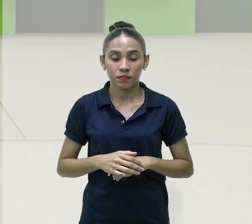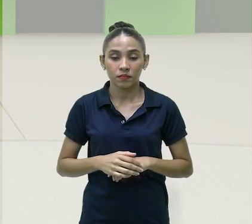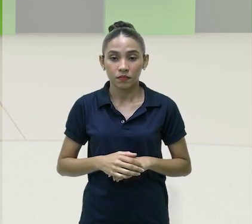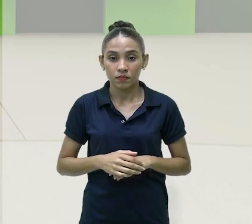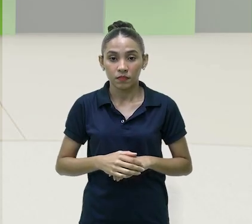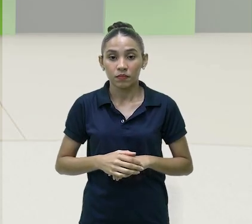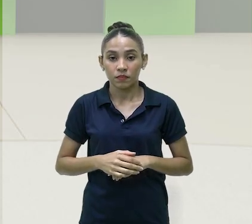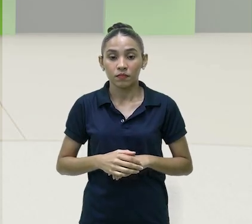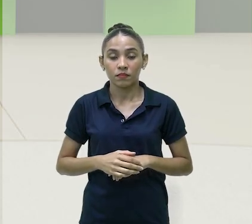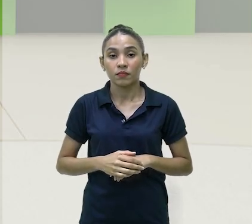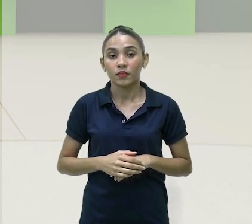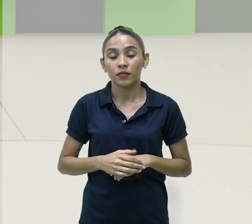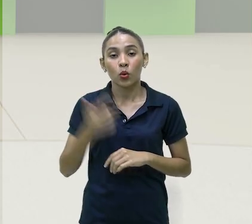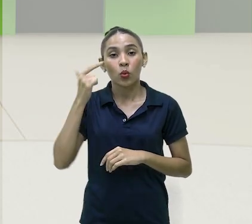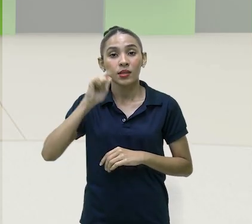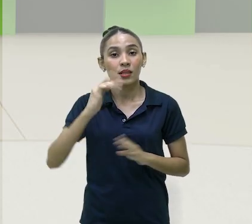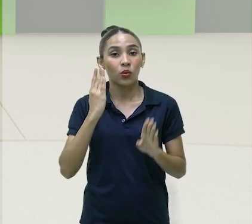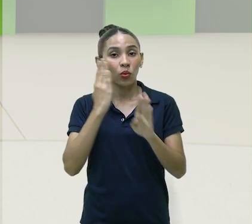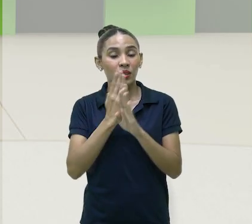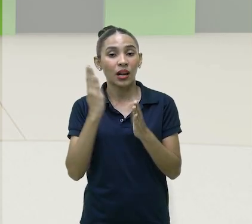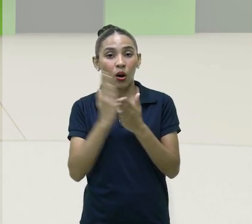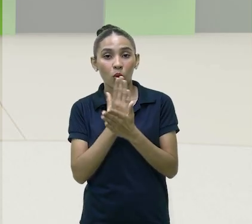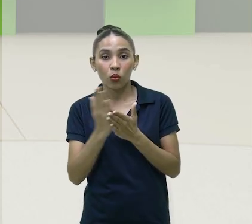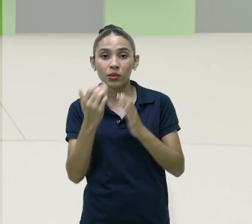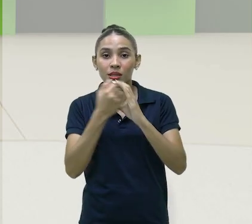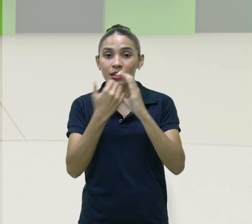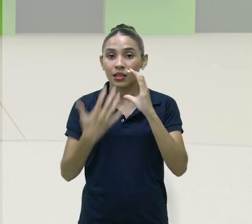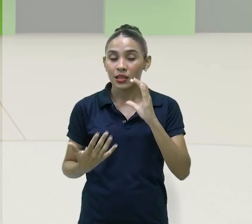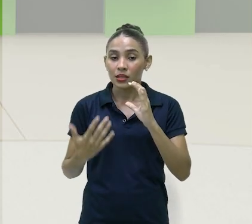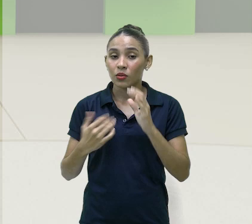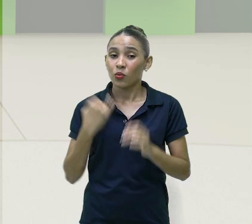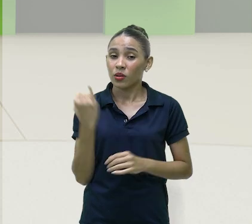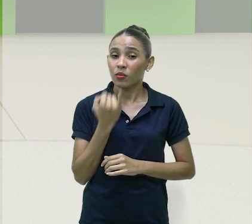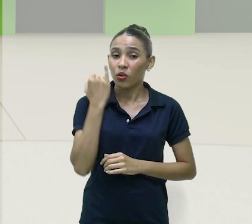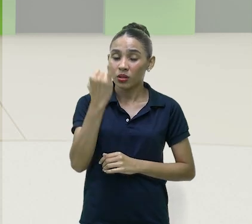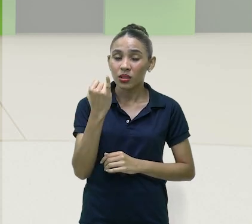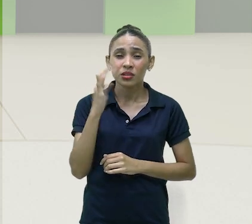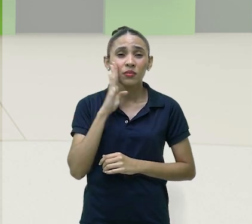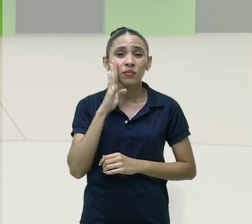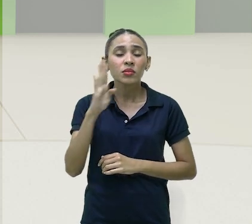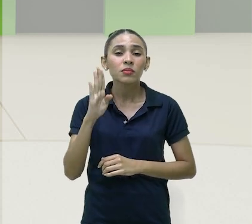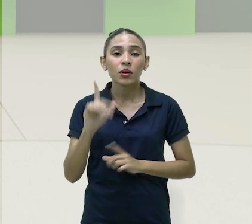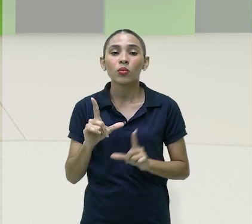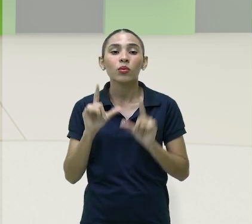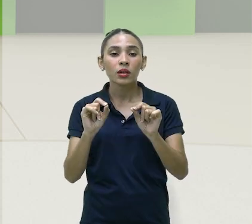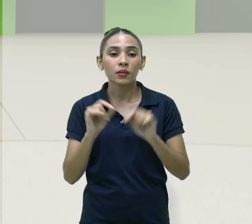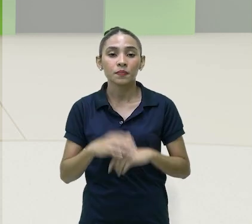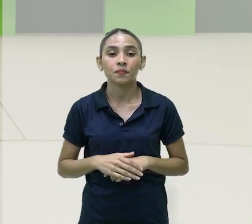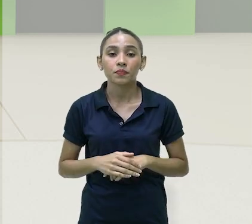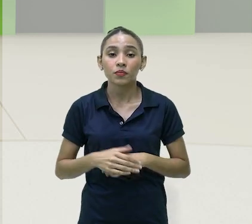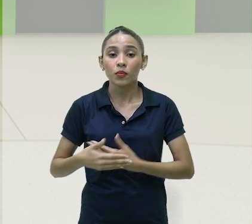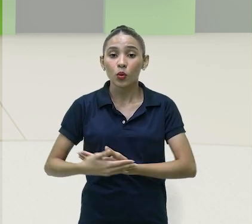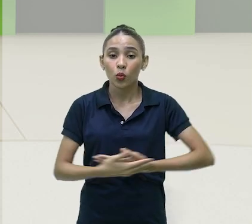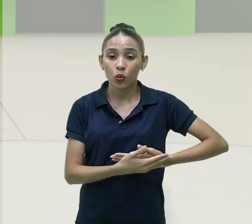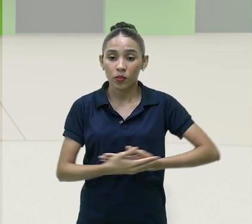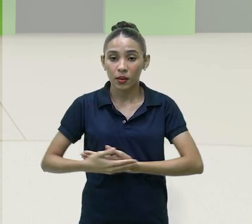desse indivíduo aí para determinar algumas condições. O ideal, no teste da bochecha, né, é que os